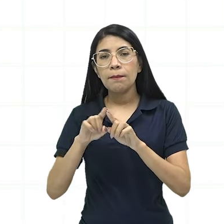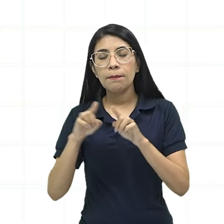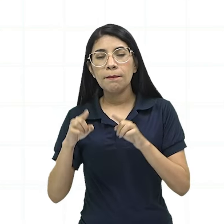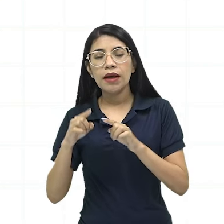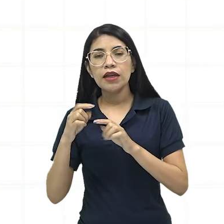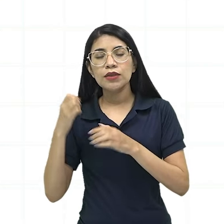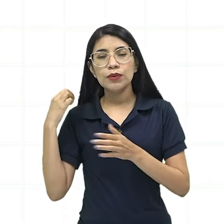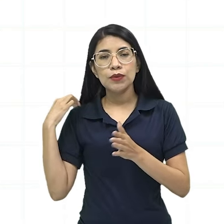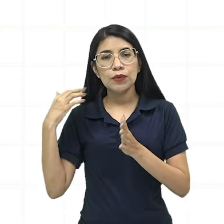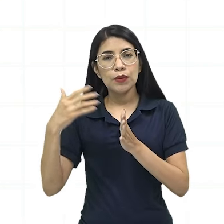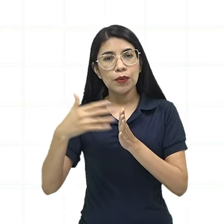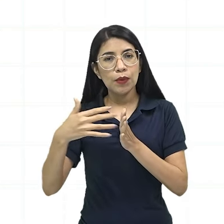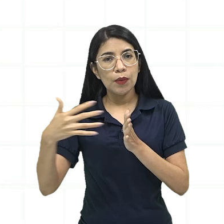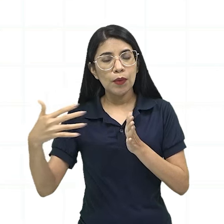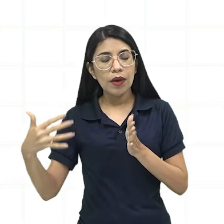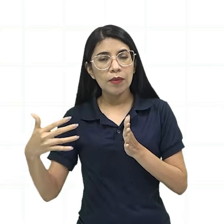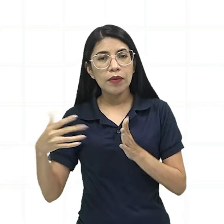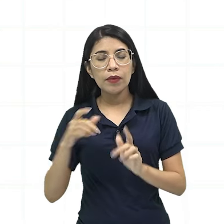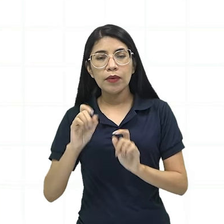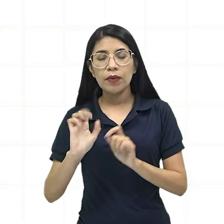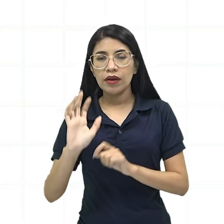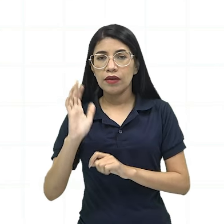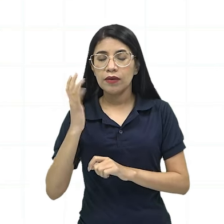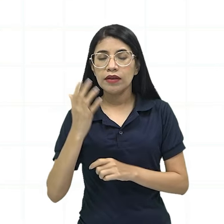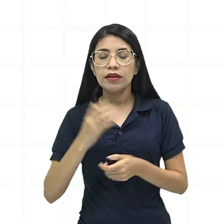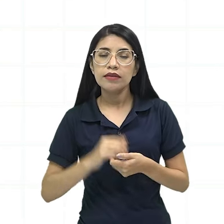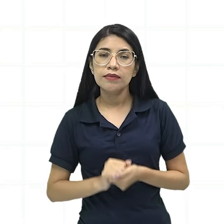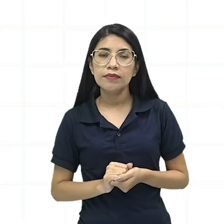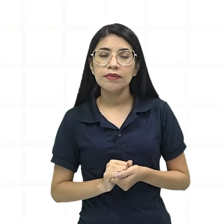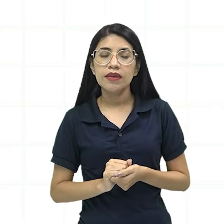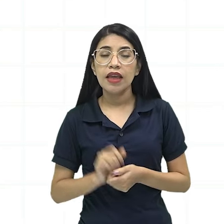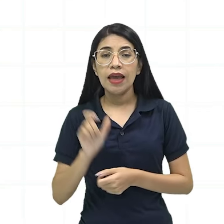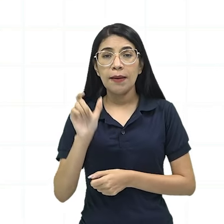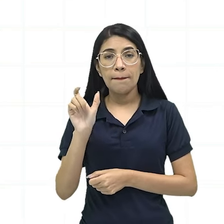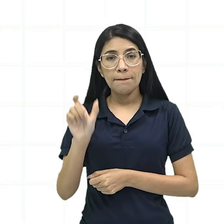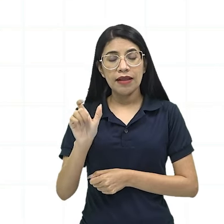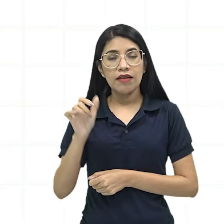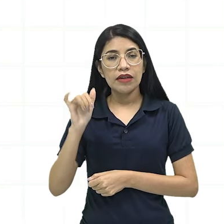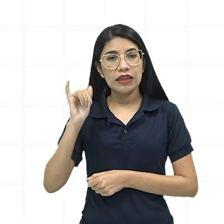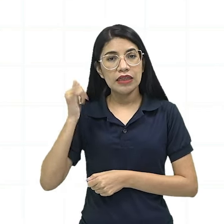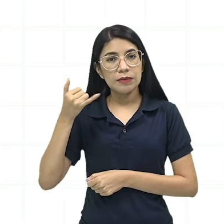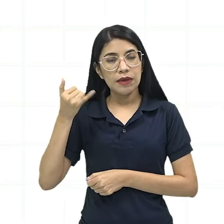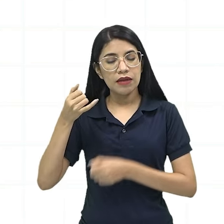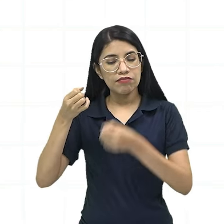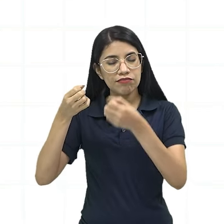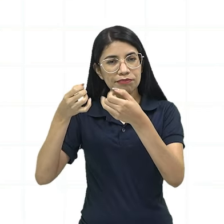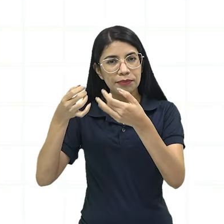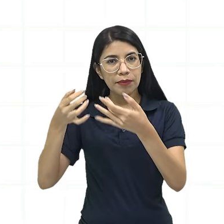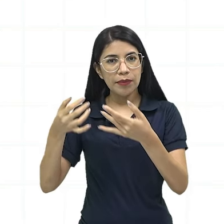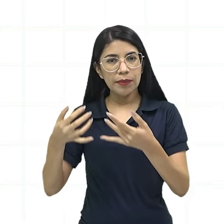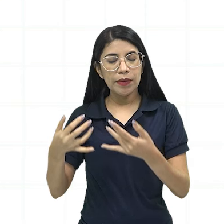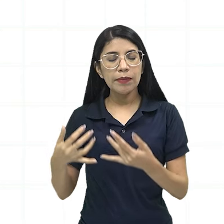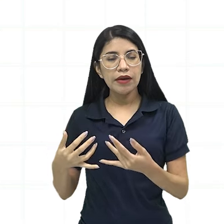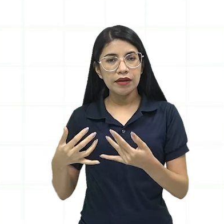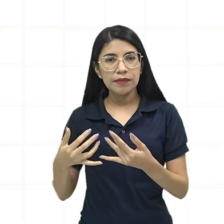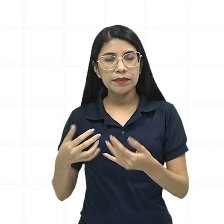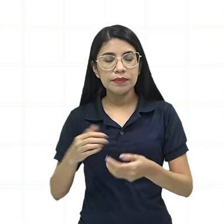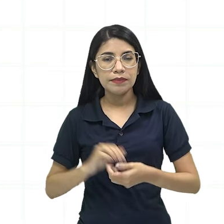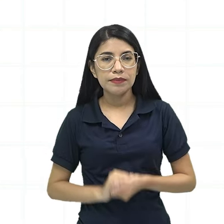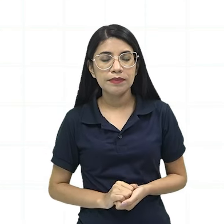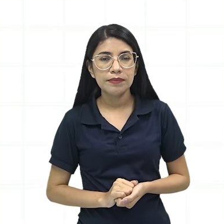épico, Aristóteles diz que essa é a palavra narrada, porque ela narra, ela